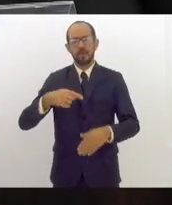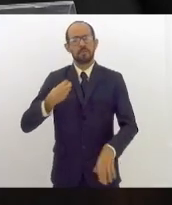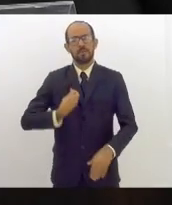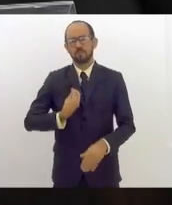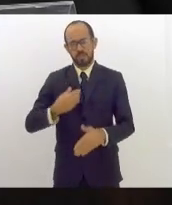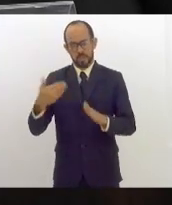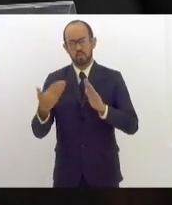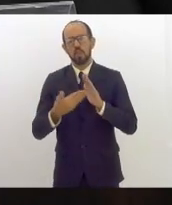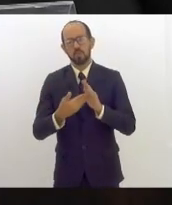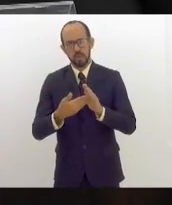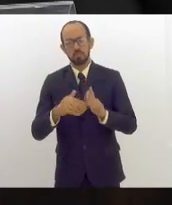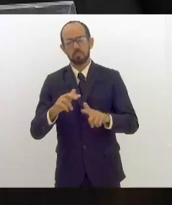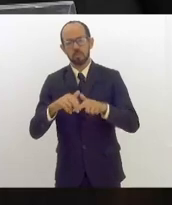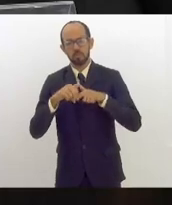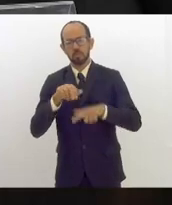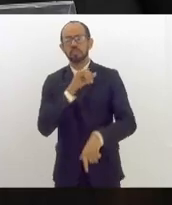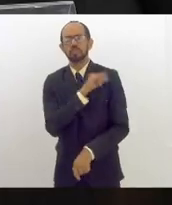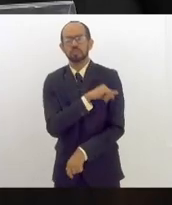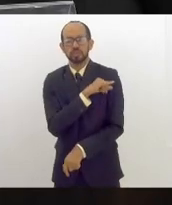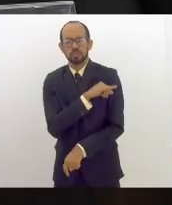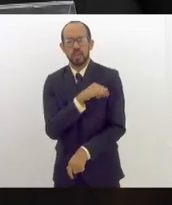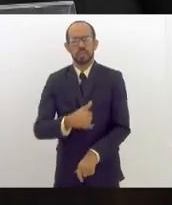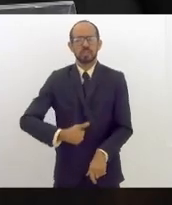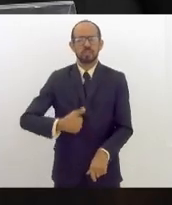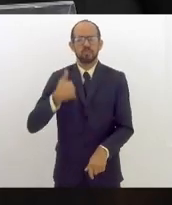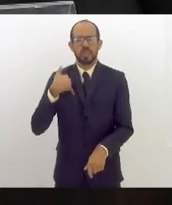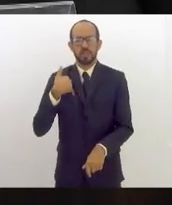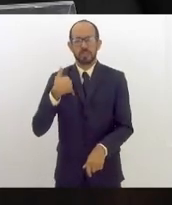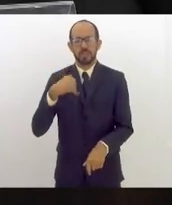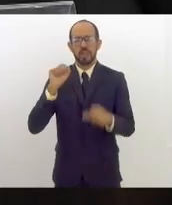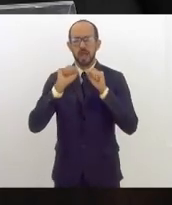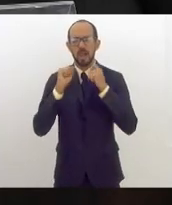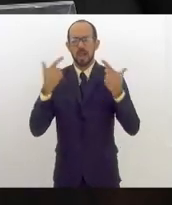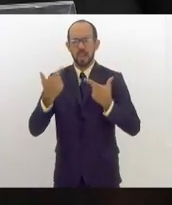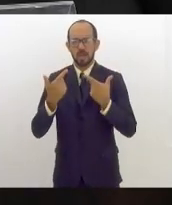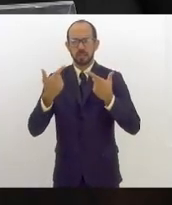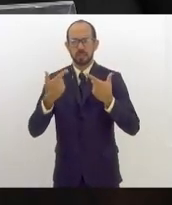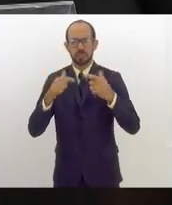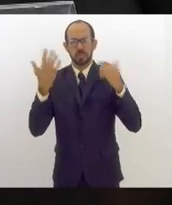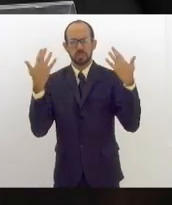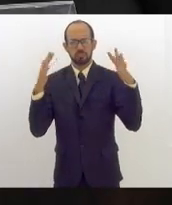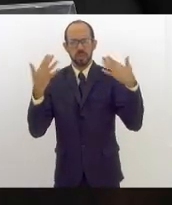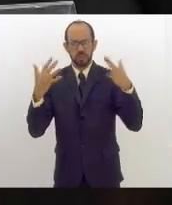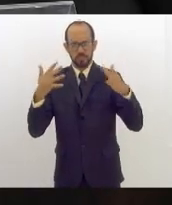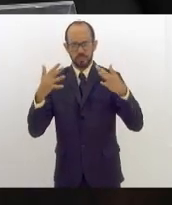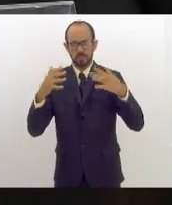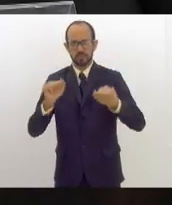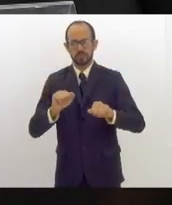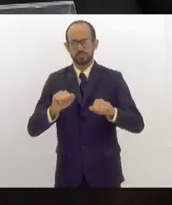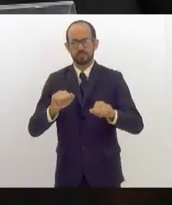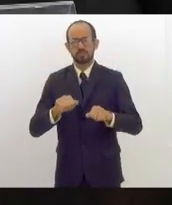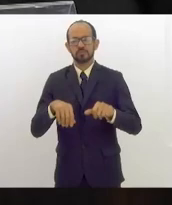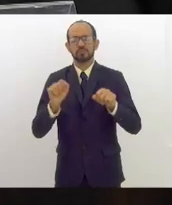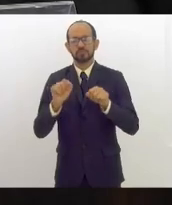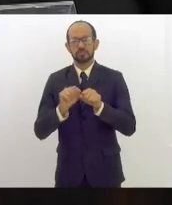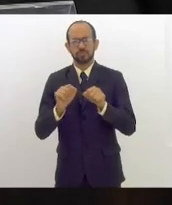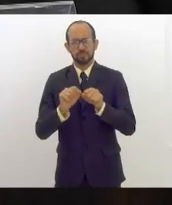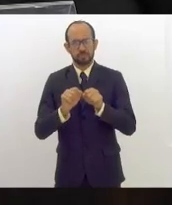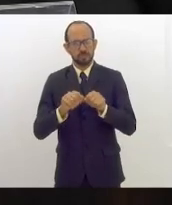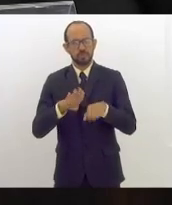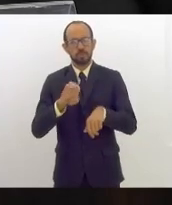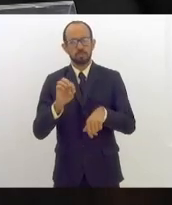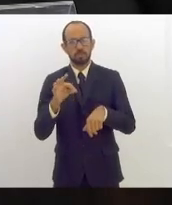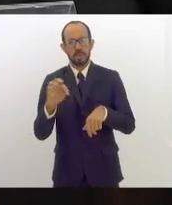o Rio de Janeiro hoje se engrandece sim vai desce a Assembleia Legislativa está parabéns por transformar o nosso Beto